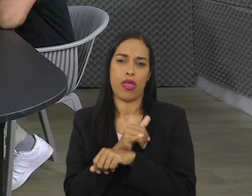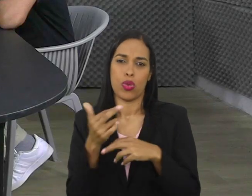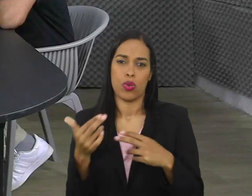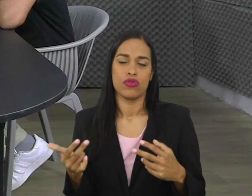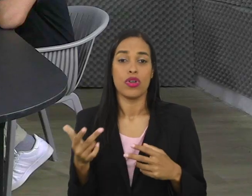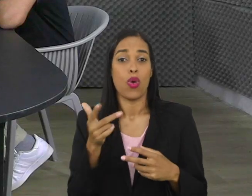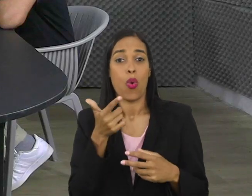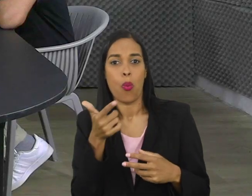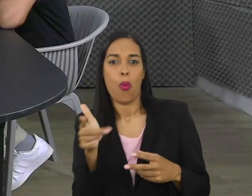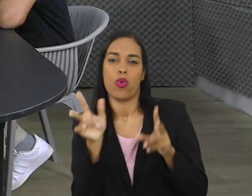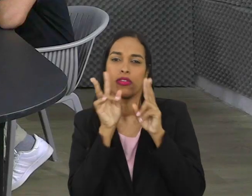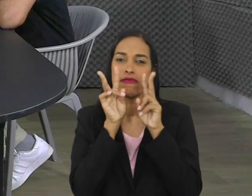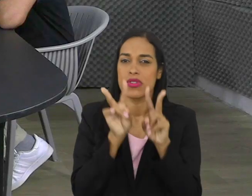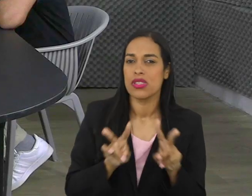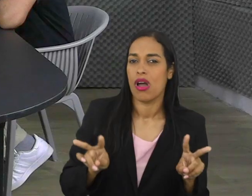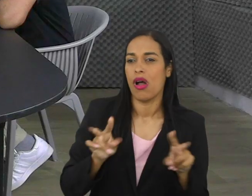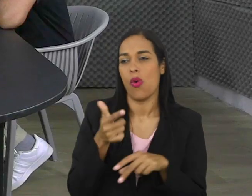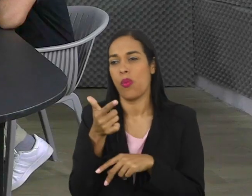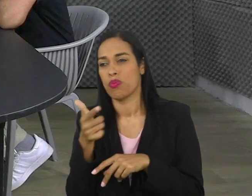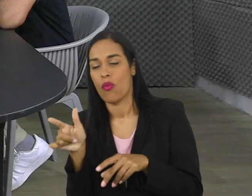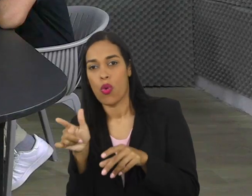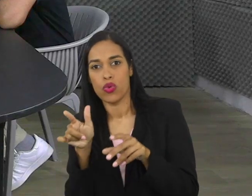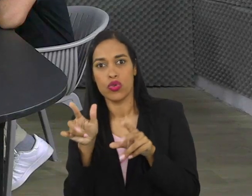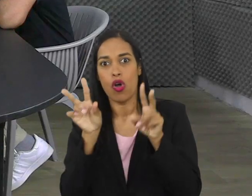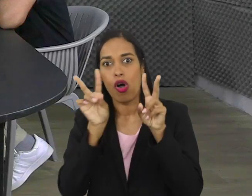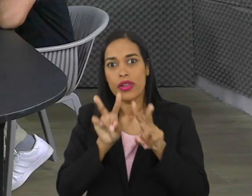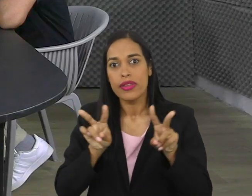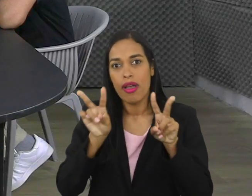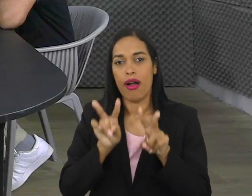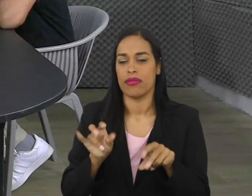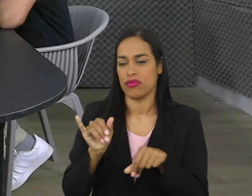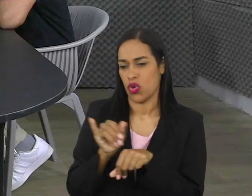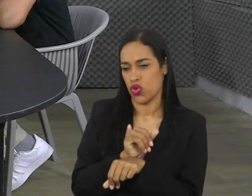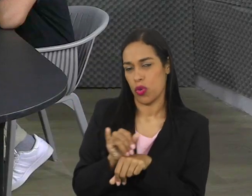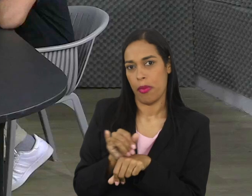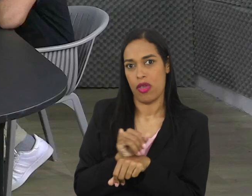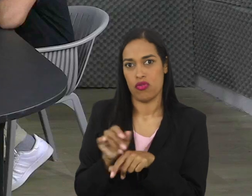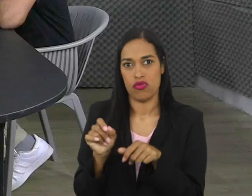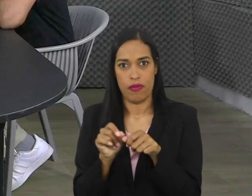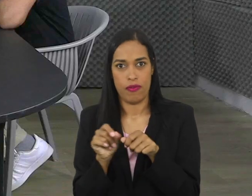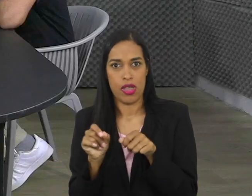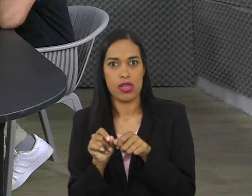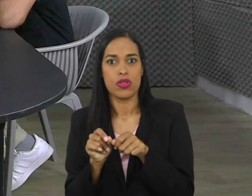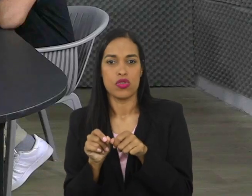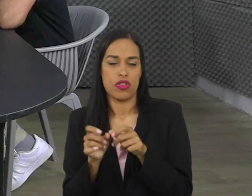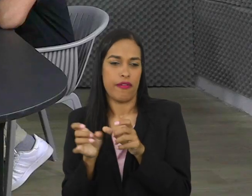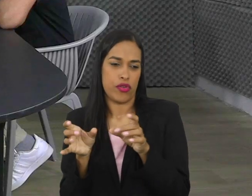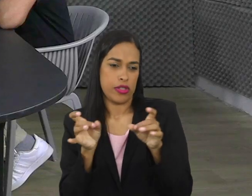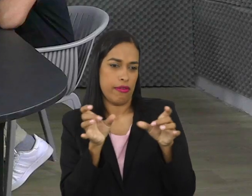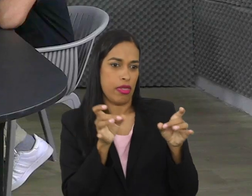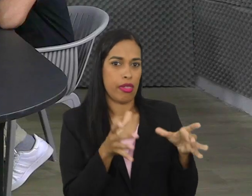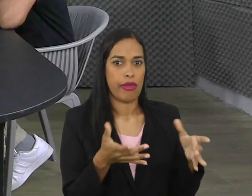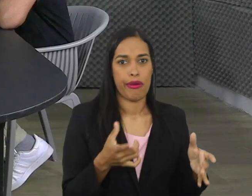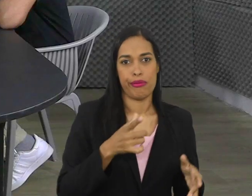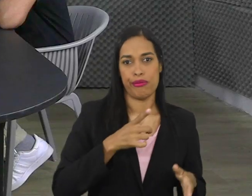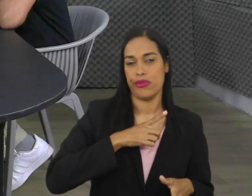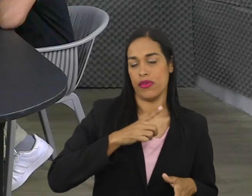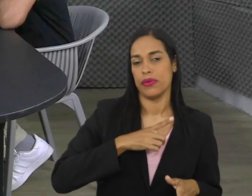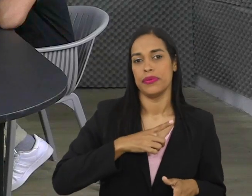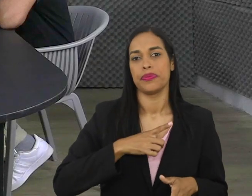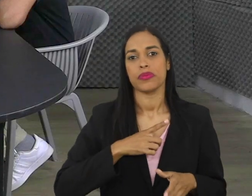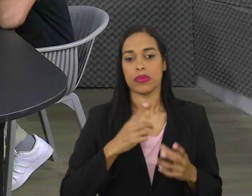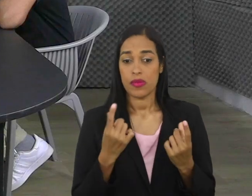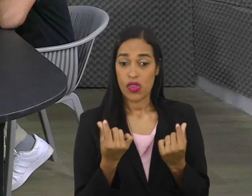têm uma outra visão, um outro caminho, um outro olhar. Não são instrumentos feitos para uma indústria e vão ser vendidos e vão